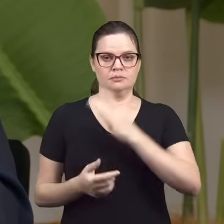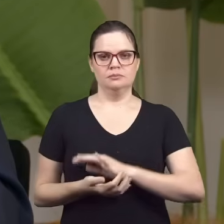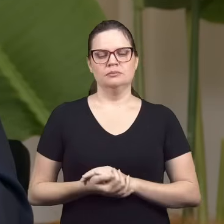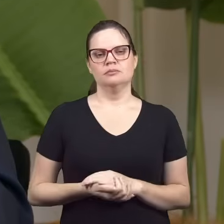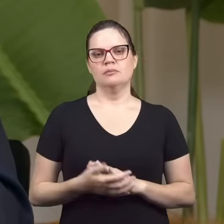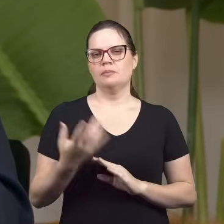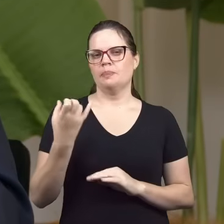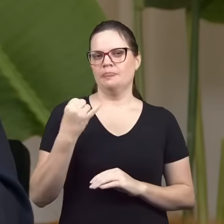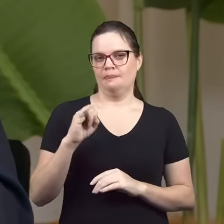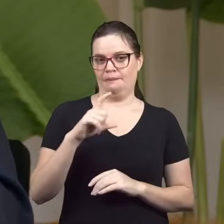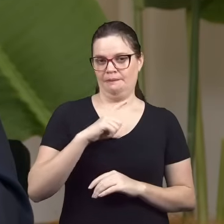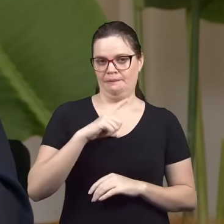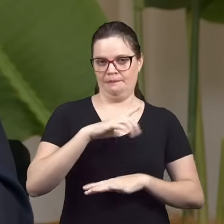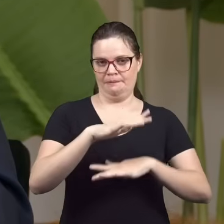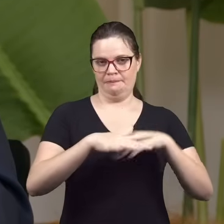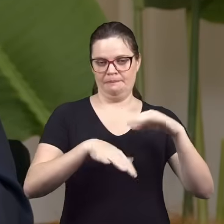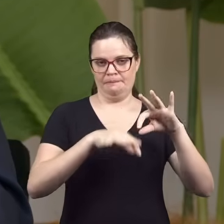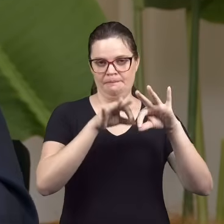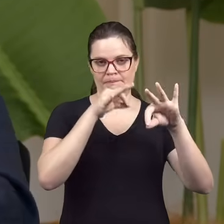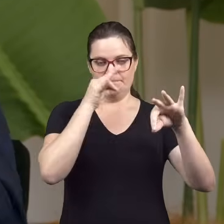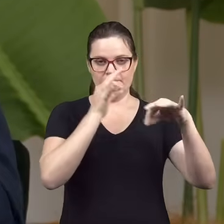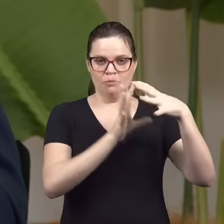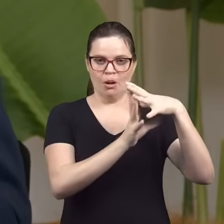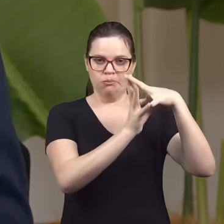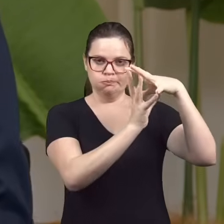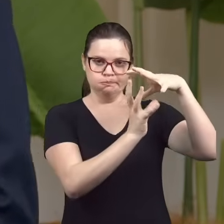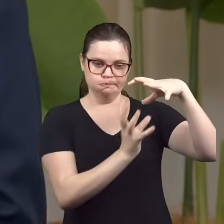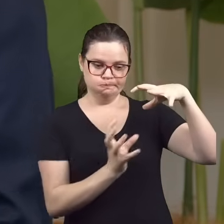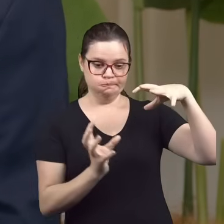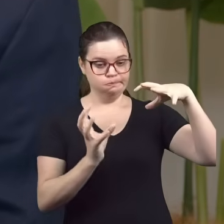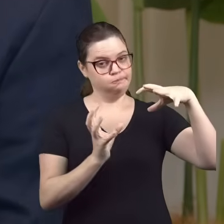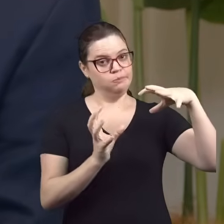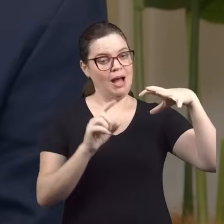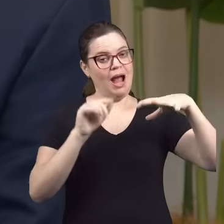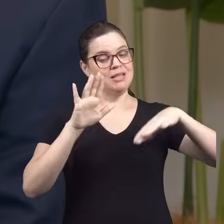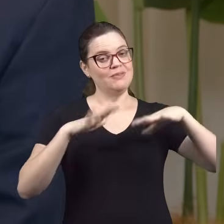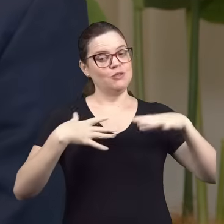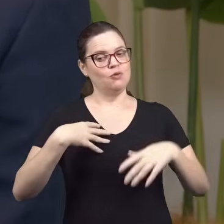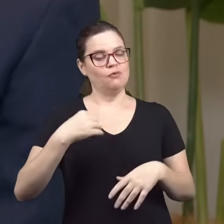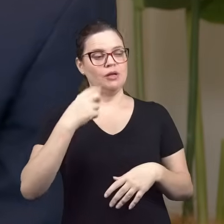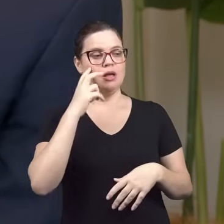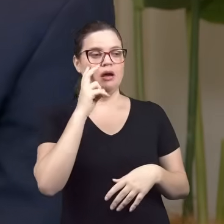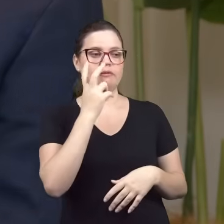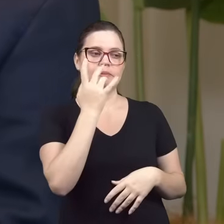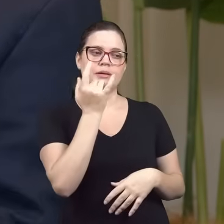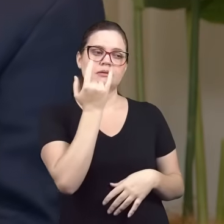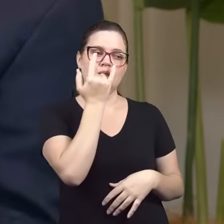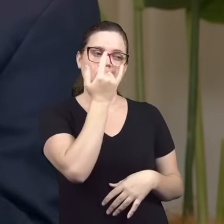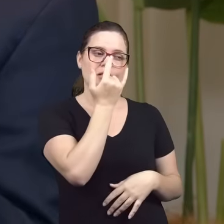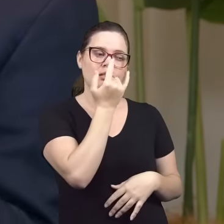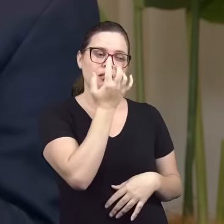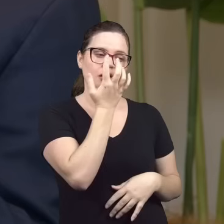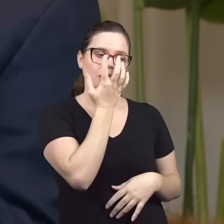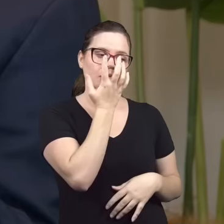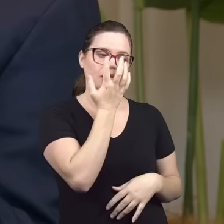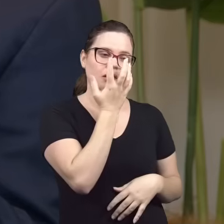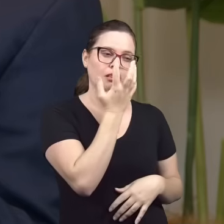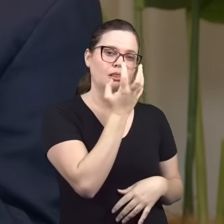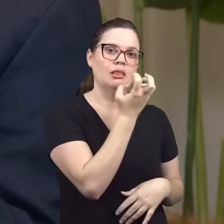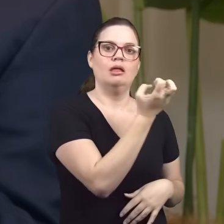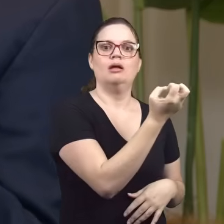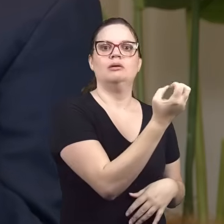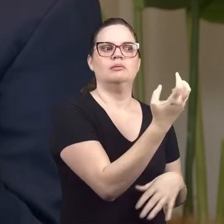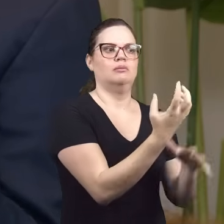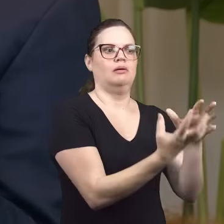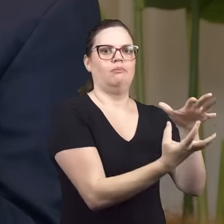porque se tivesse vinha, já daria, talvez, para os filhos, alguma brecha para